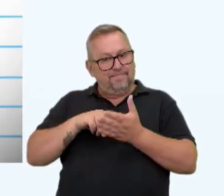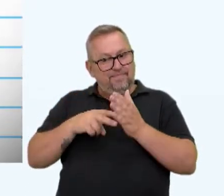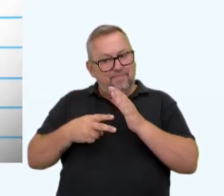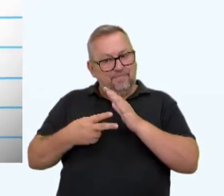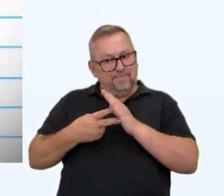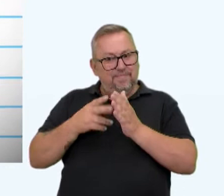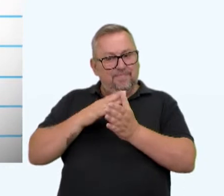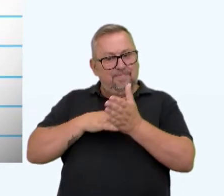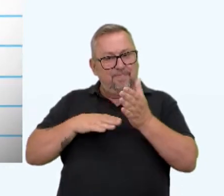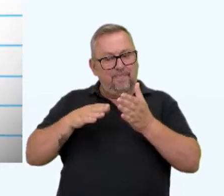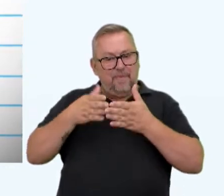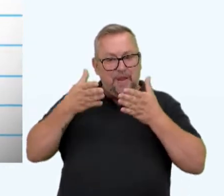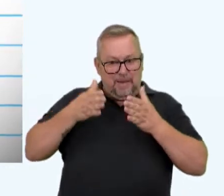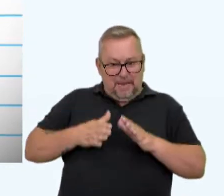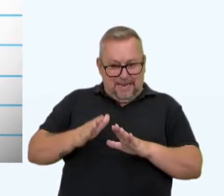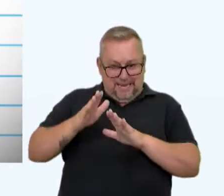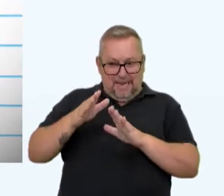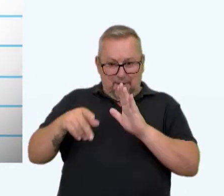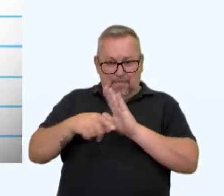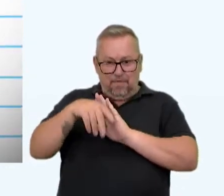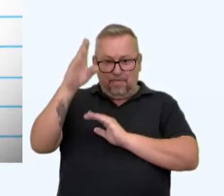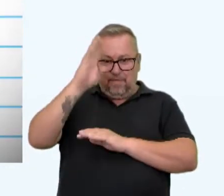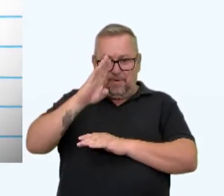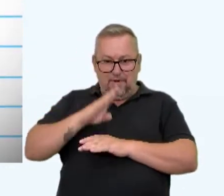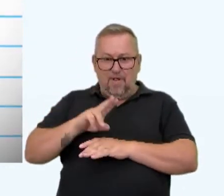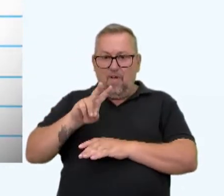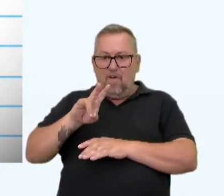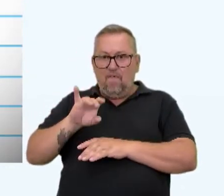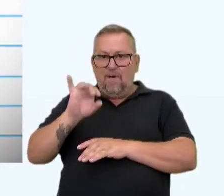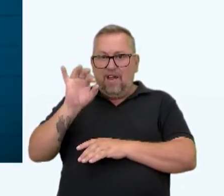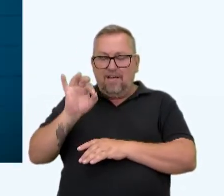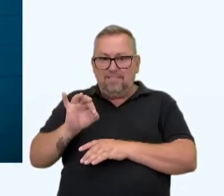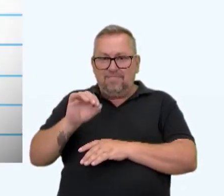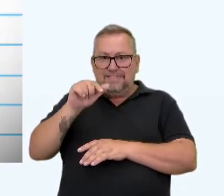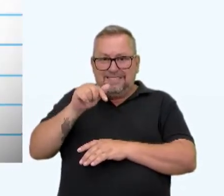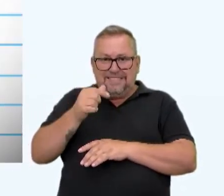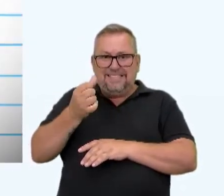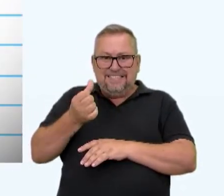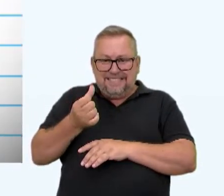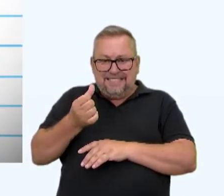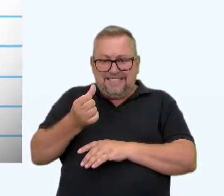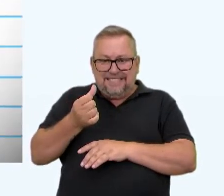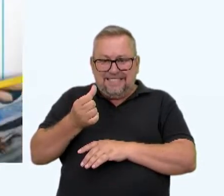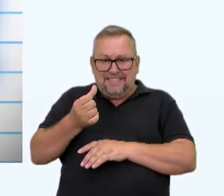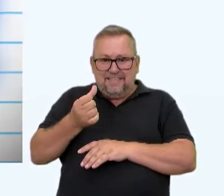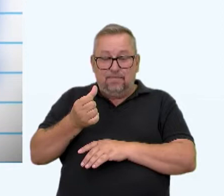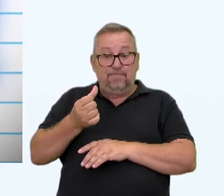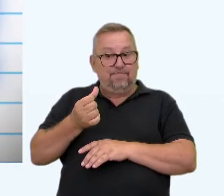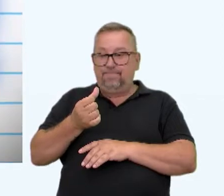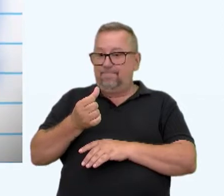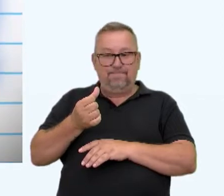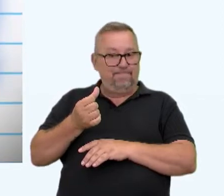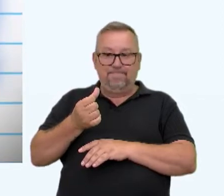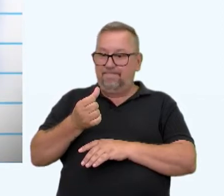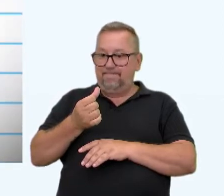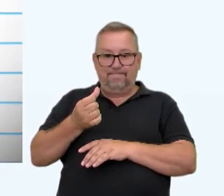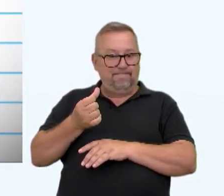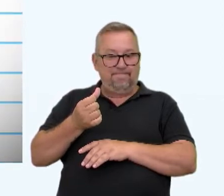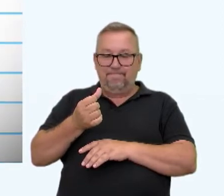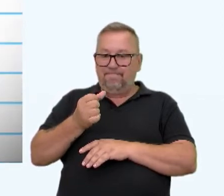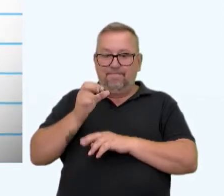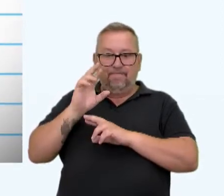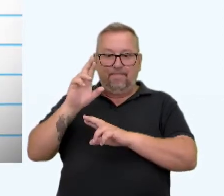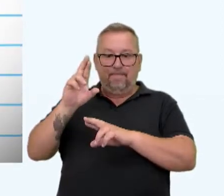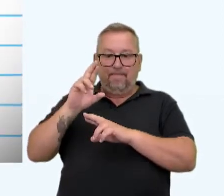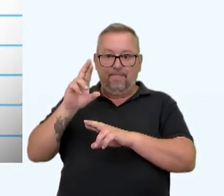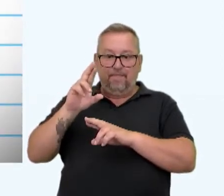que todo mundo que nasce hoje no Brasil irá viver exatamente 76 anos? Não! A esperança de